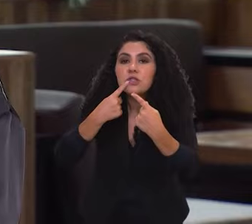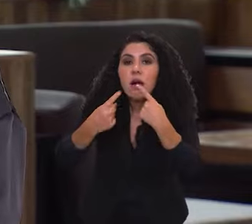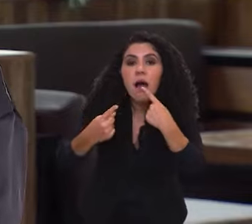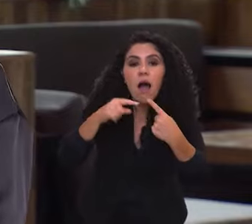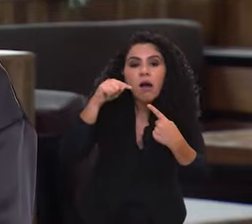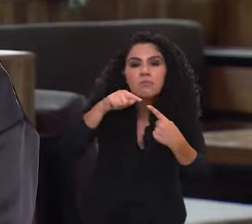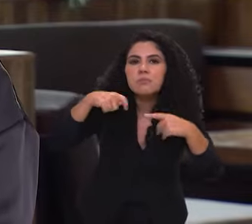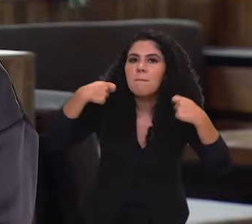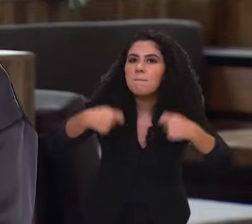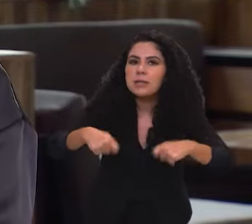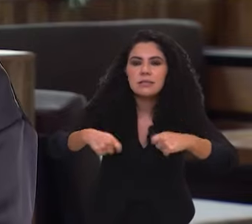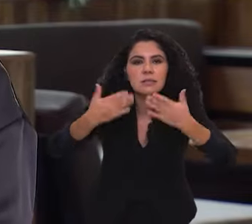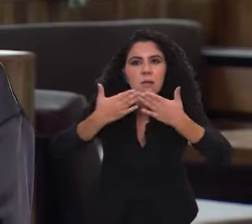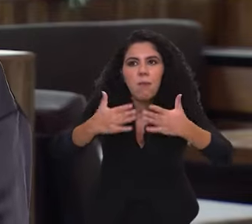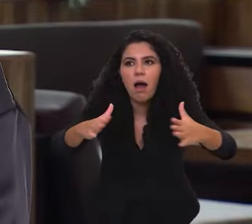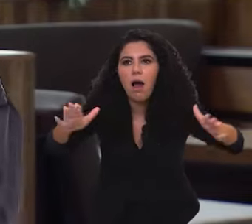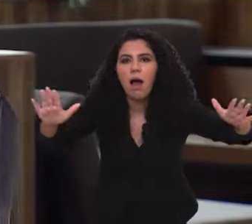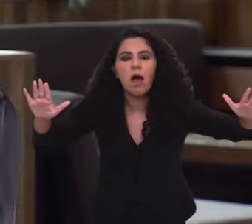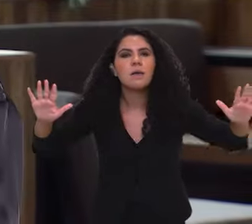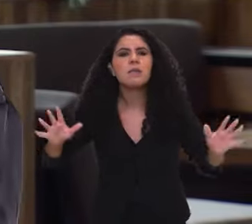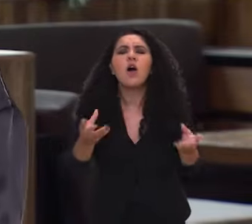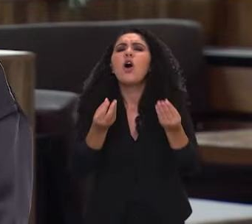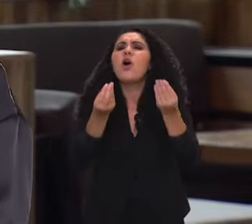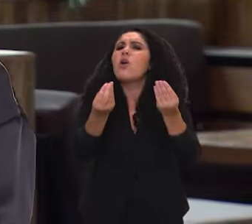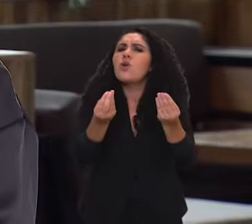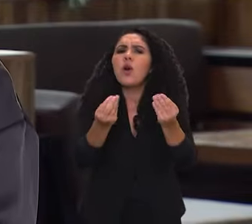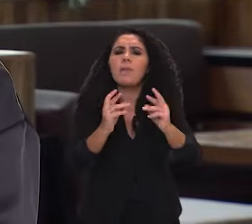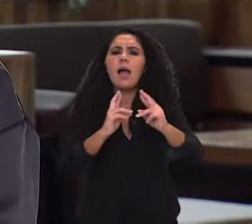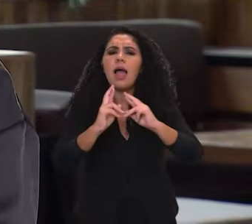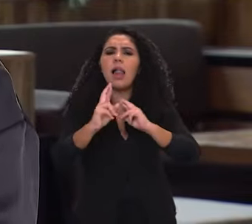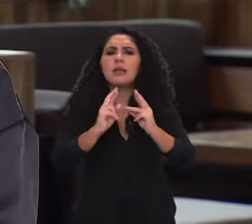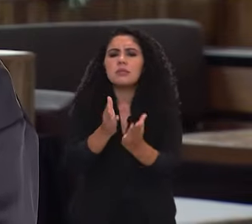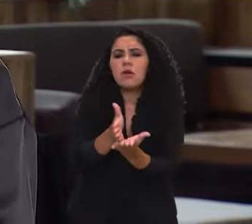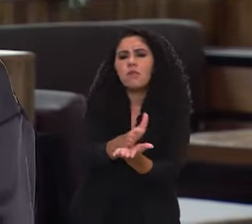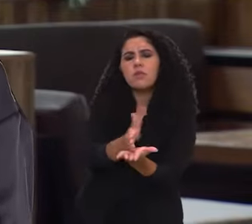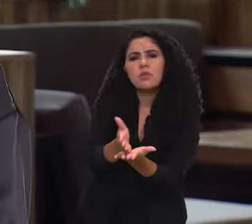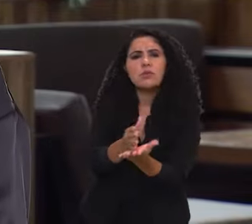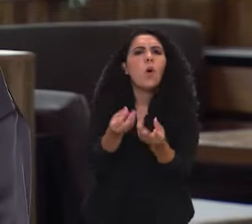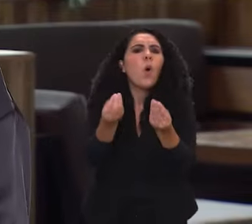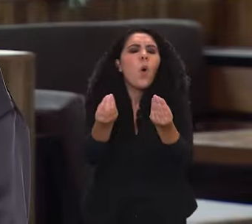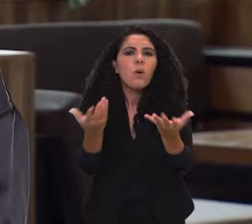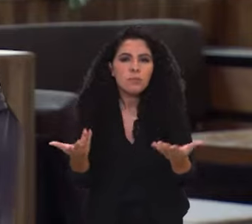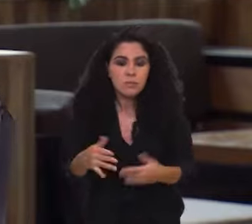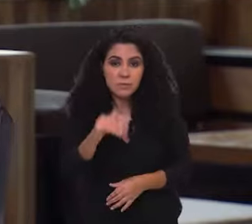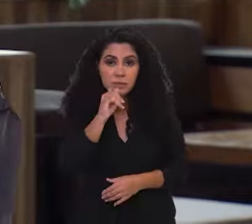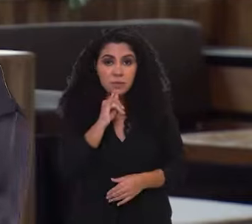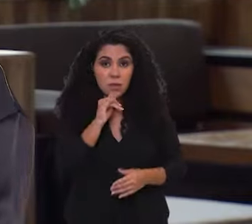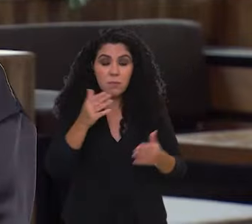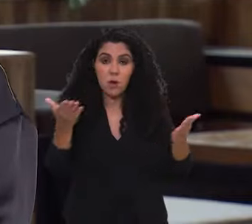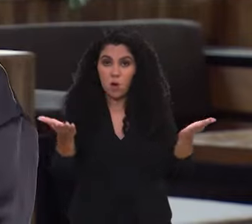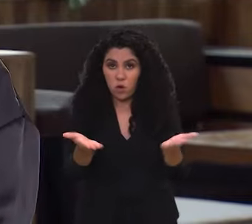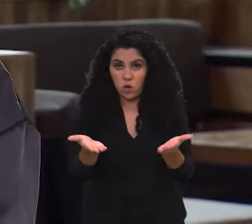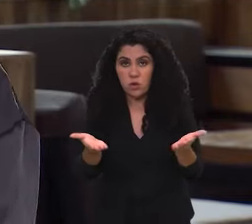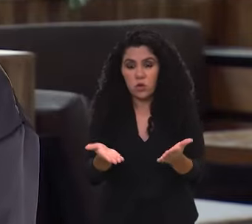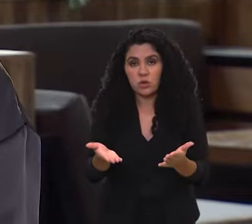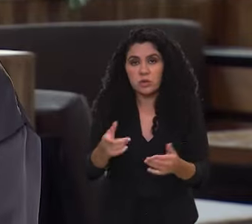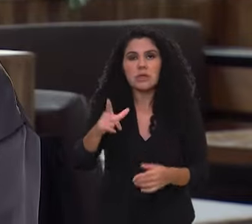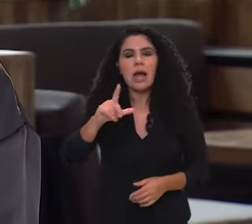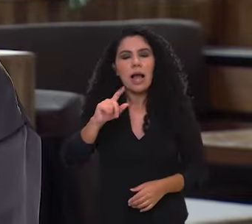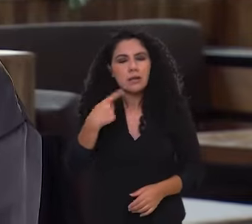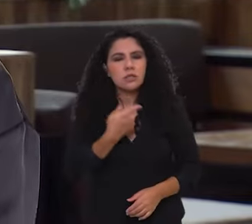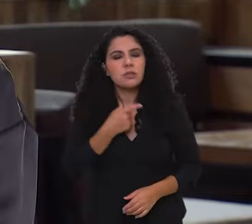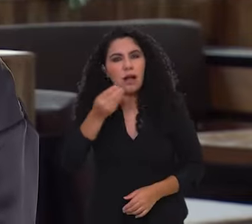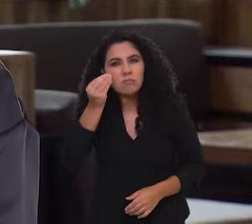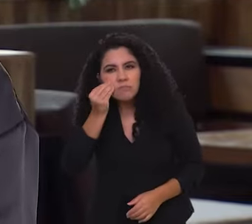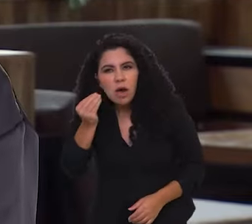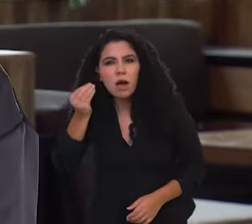ele precisa ser estreitado. E como é que estão as nossas relações de fronteira, né? Hoje a gente tem uma região de fronteira ainda com grandes